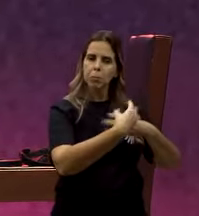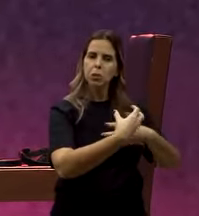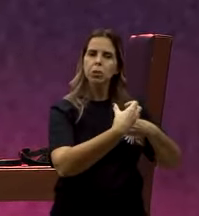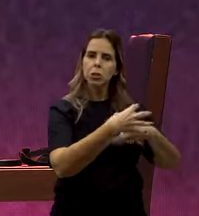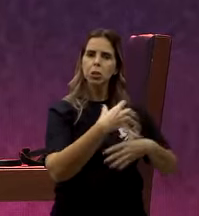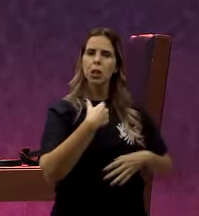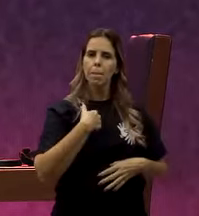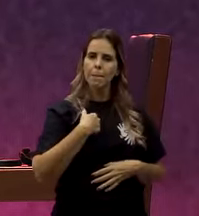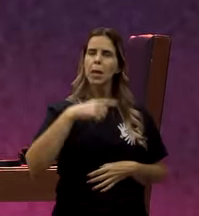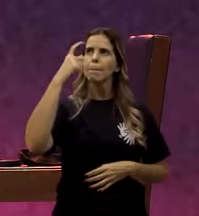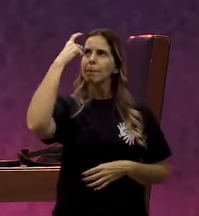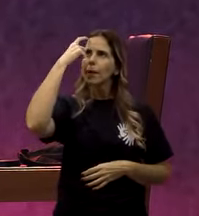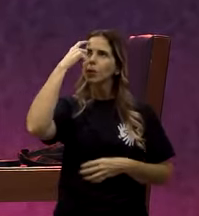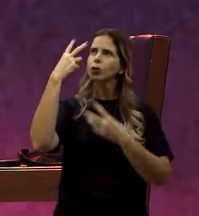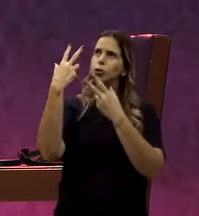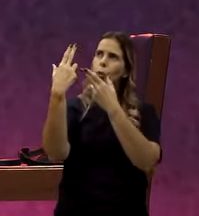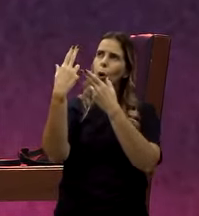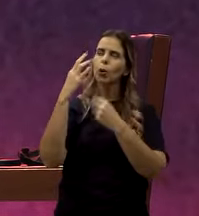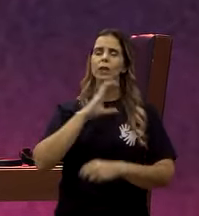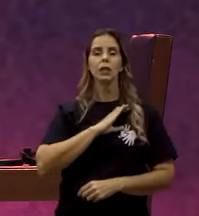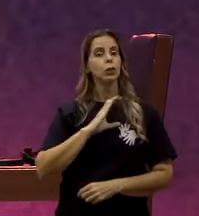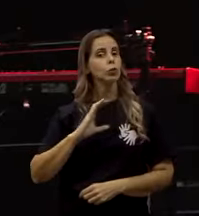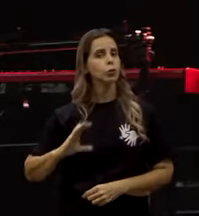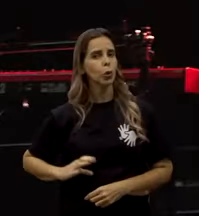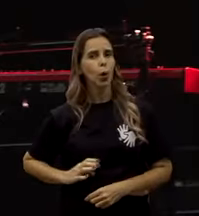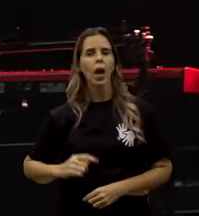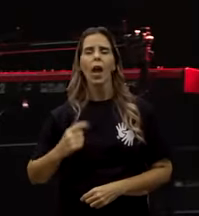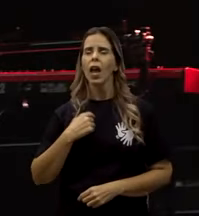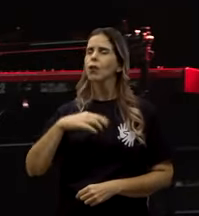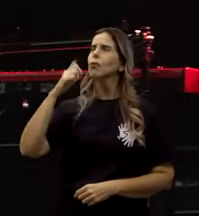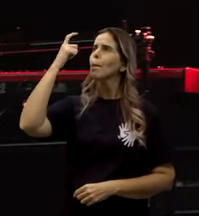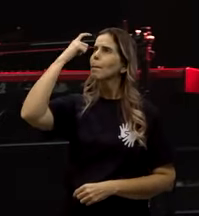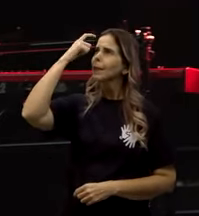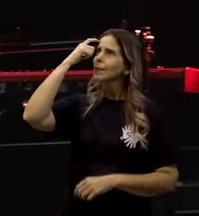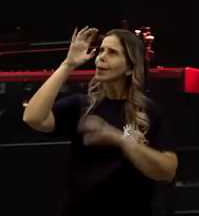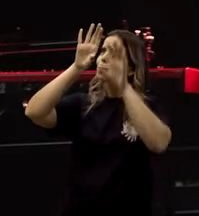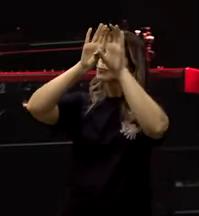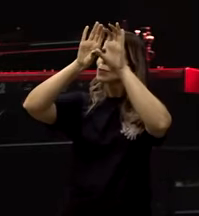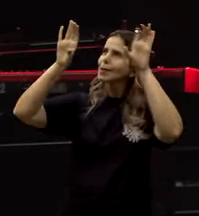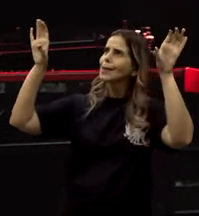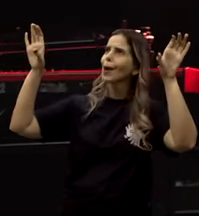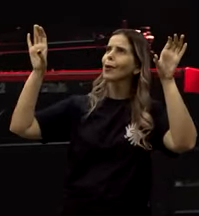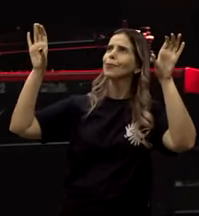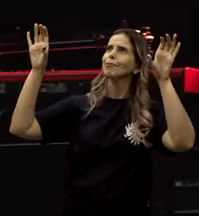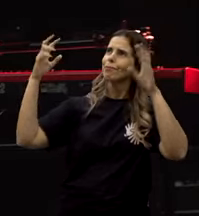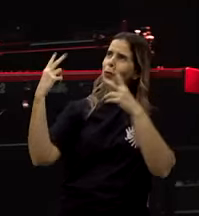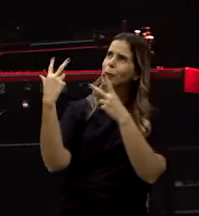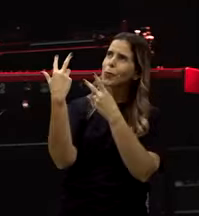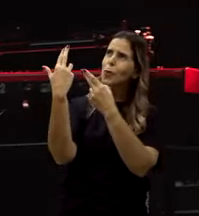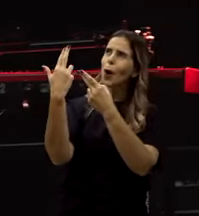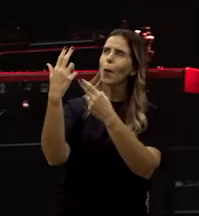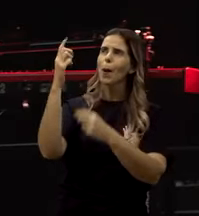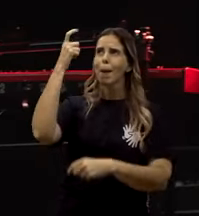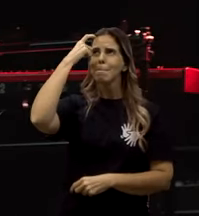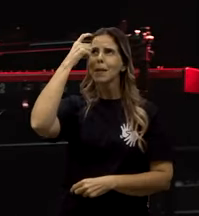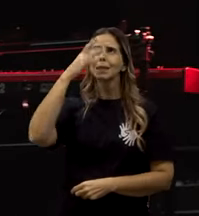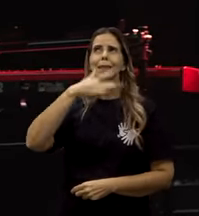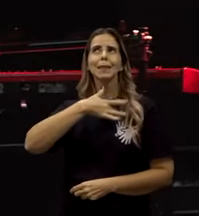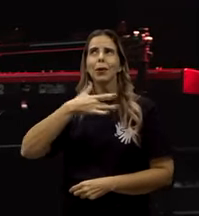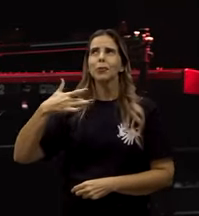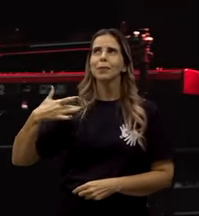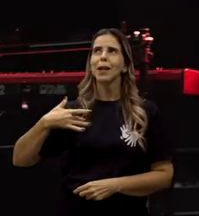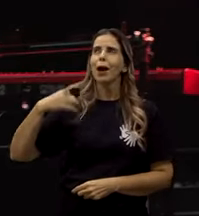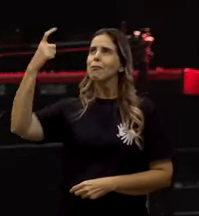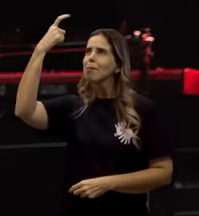nas coisas do alto diga Obrigado Espírito Santo por me permitir pensar como o céu pensa eu eu tenho a mente saudável eu tenho a mente